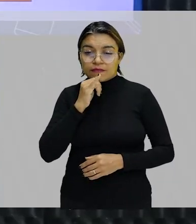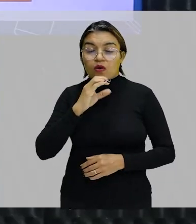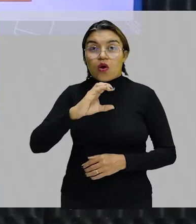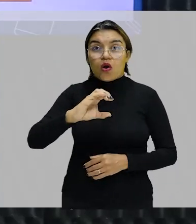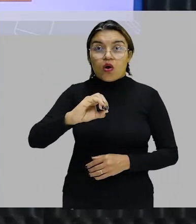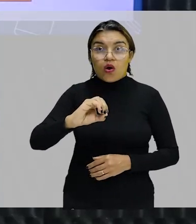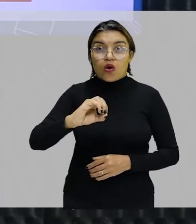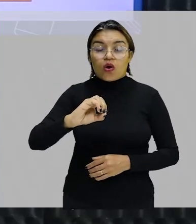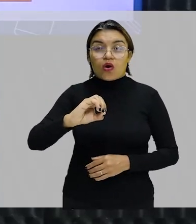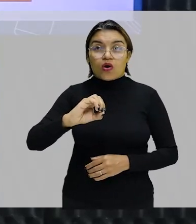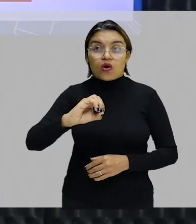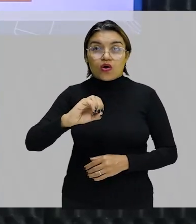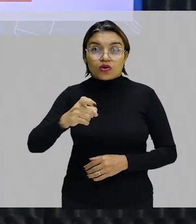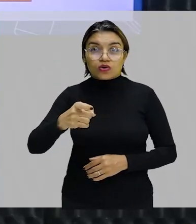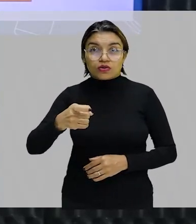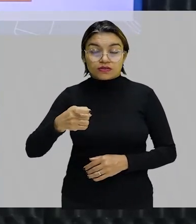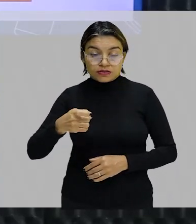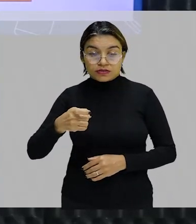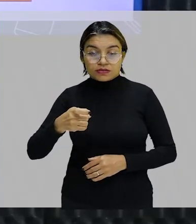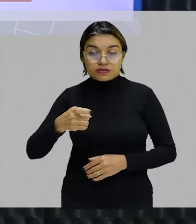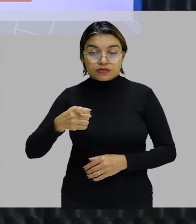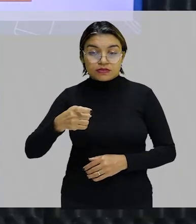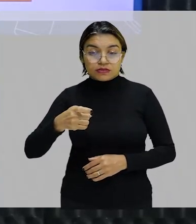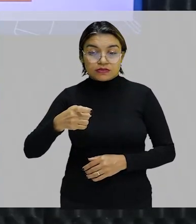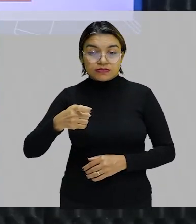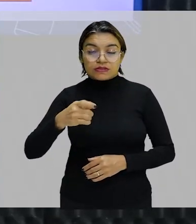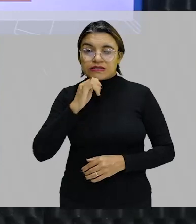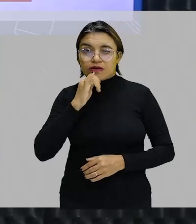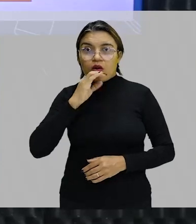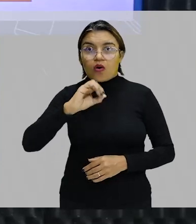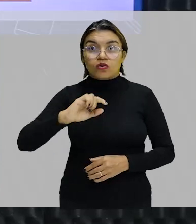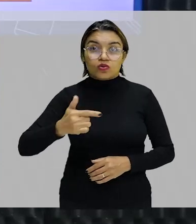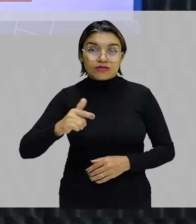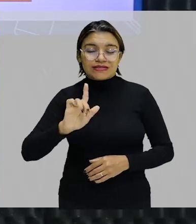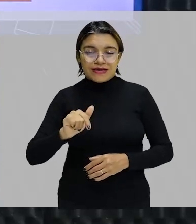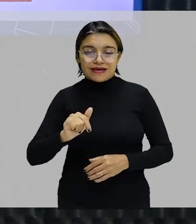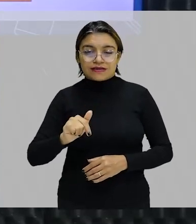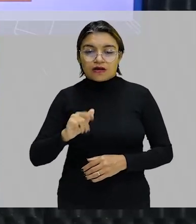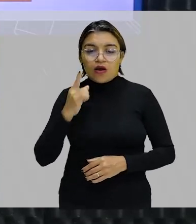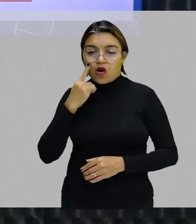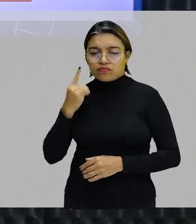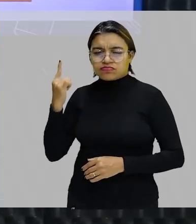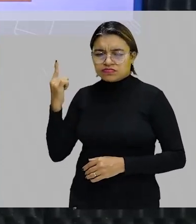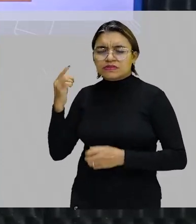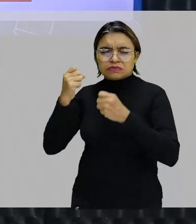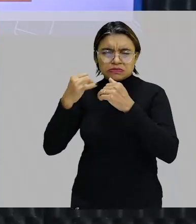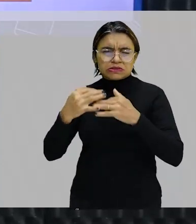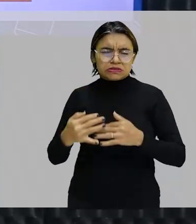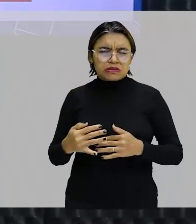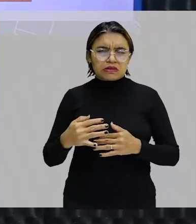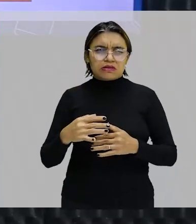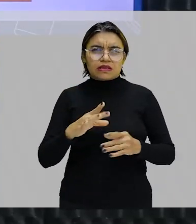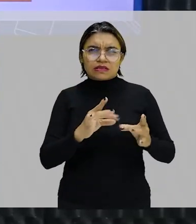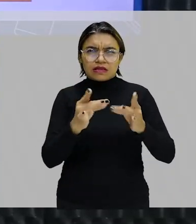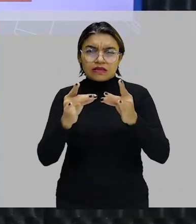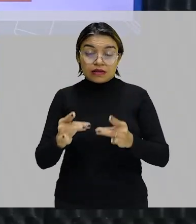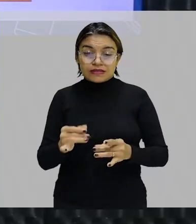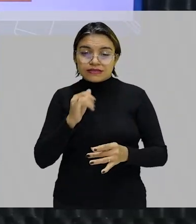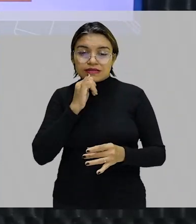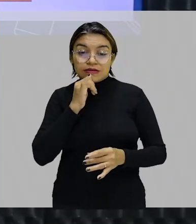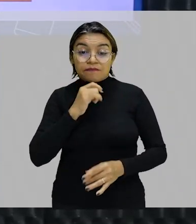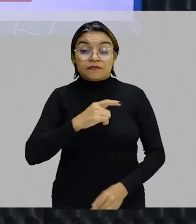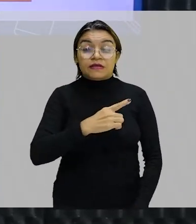16, 3 vezes 16, 48. 52 mais 48, 100 gramas. Então, 100 gramas, que